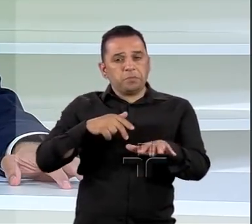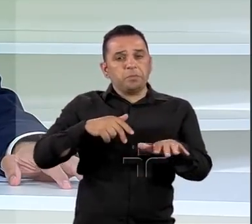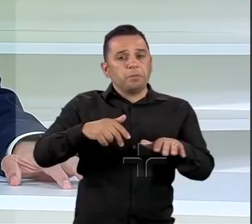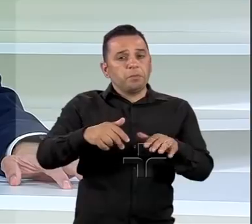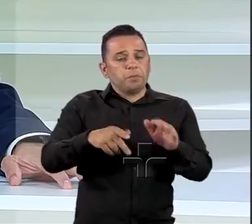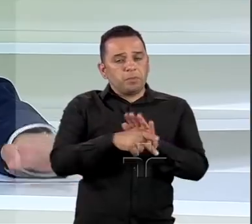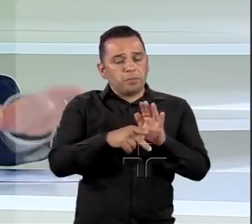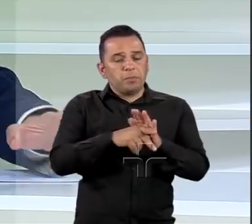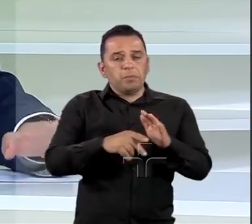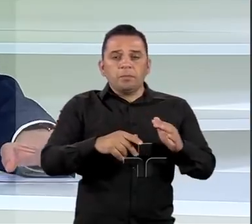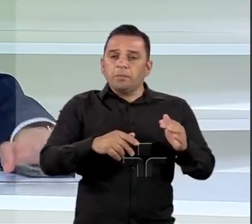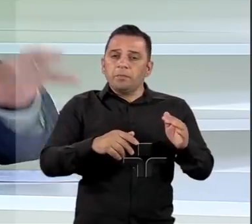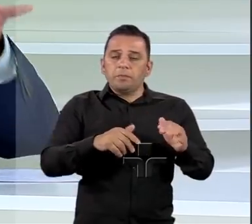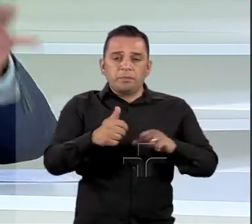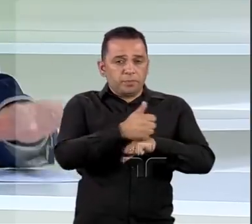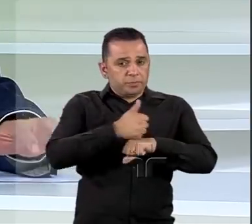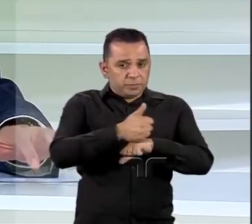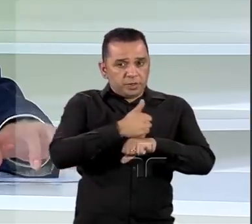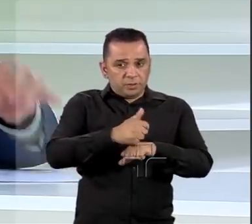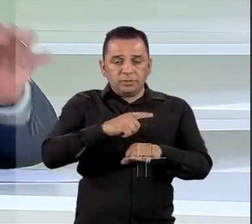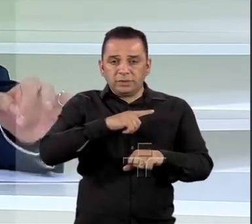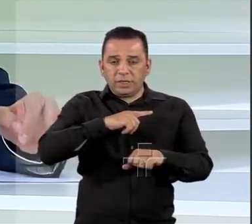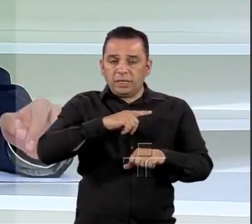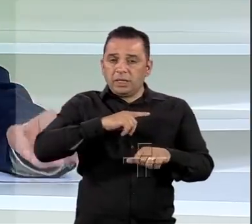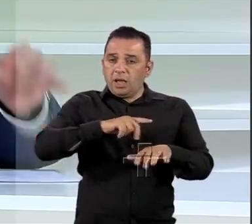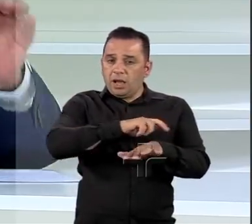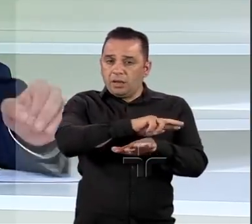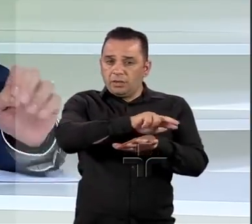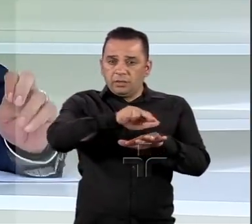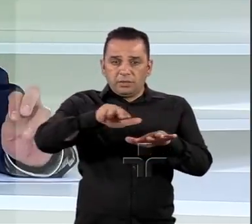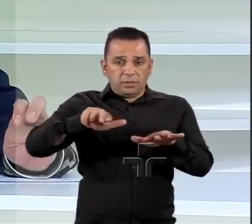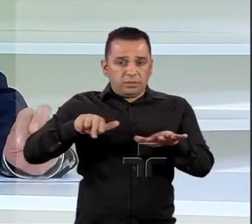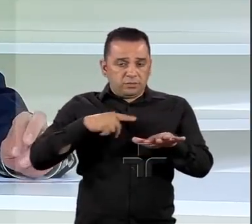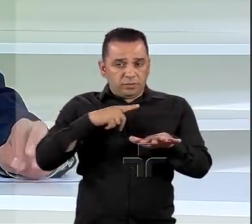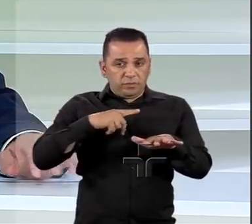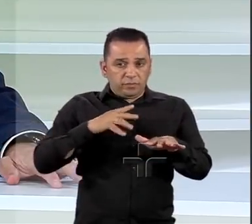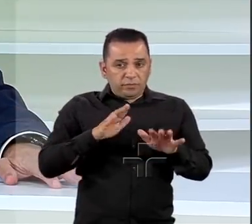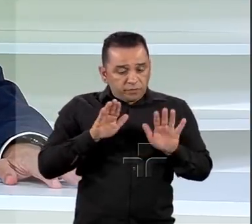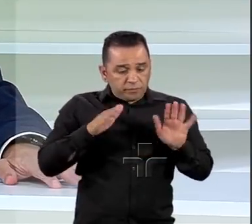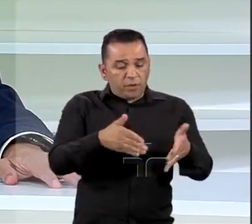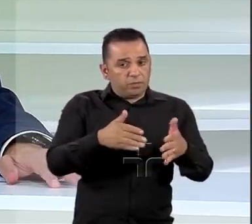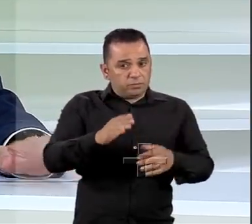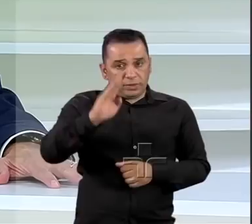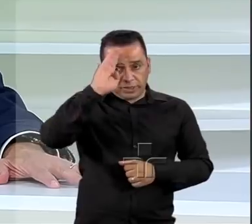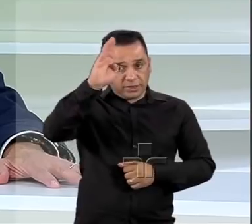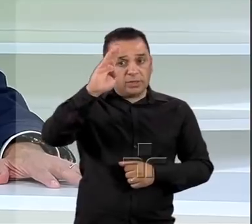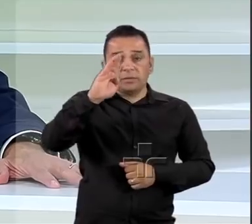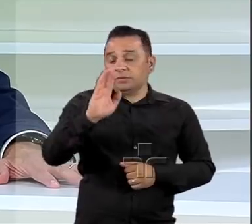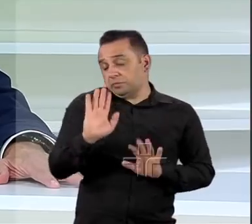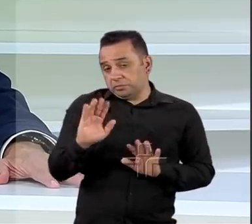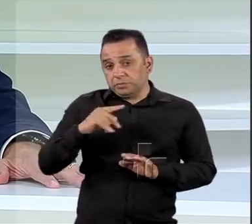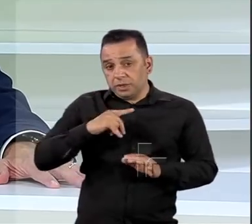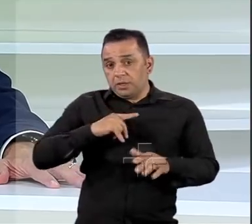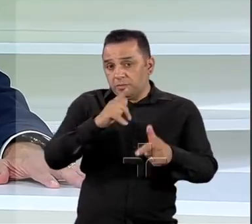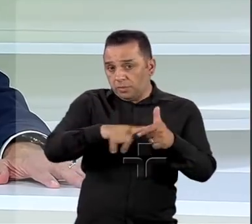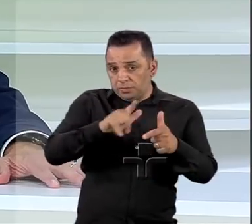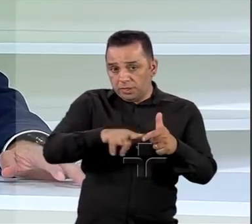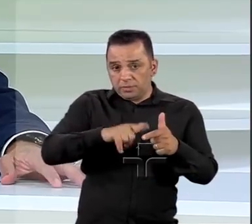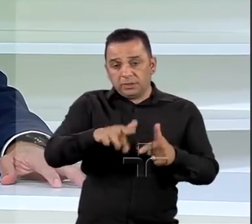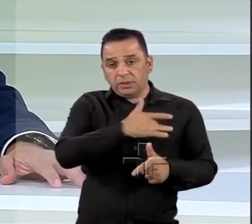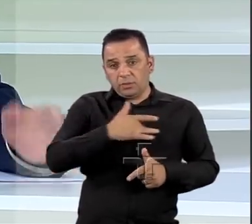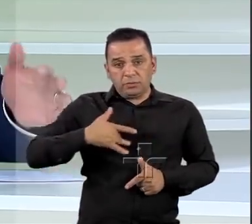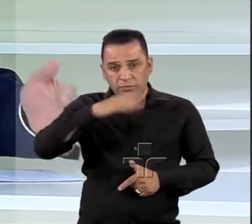atenção primária, percebendo que a atenção primária resolve 80% dos problemas da saúde deste